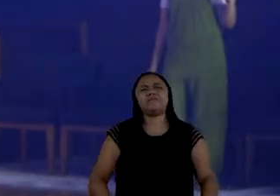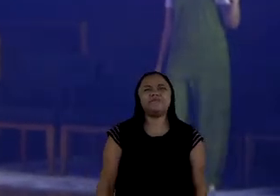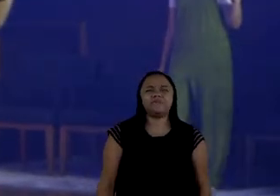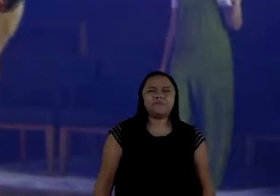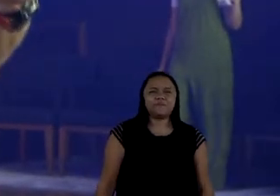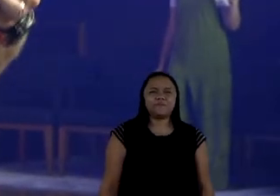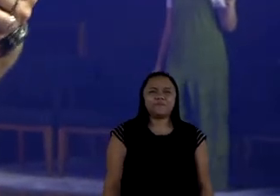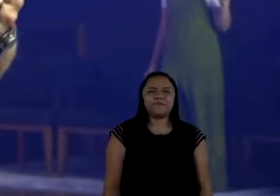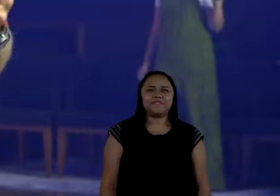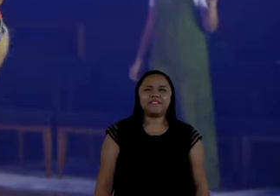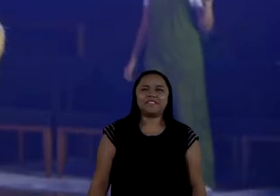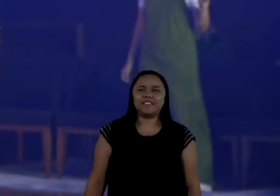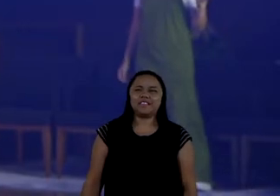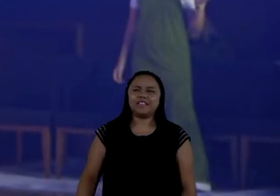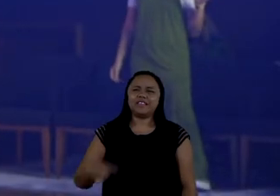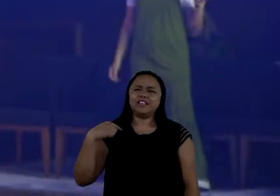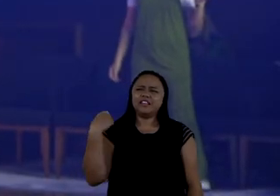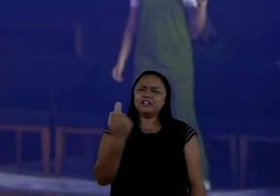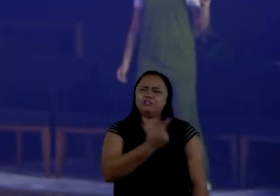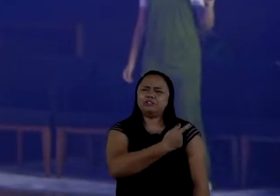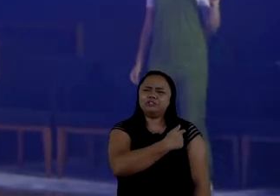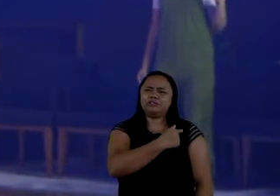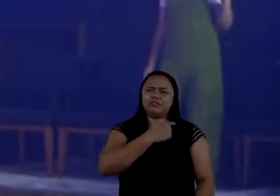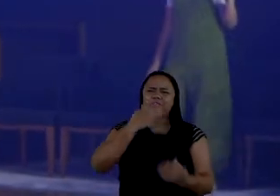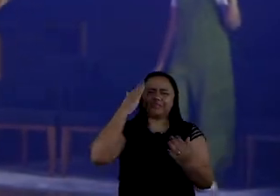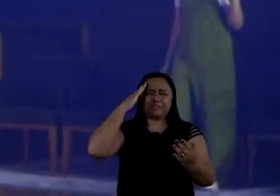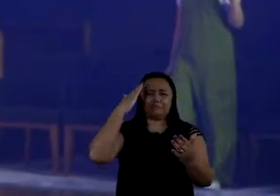executa as tuas vontades sobre nós.